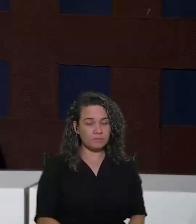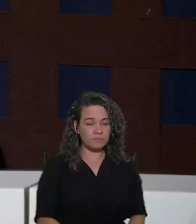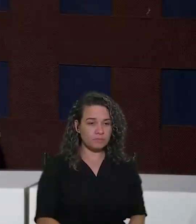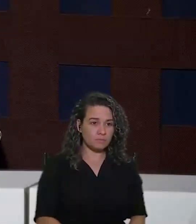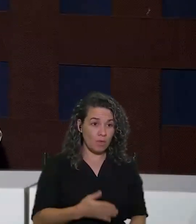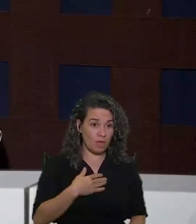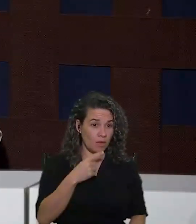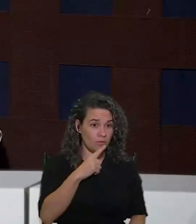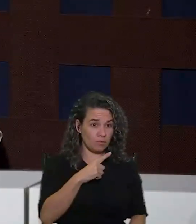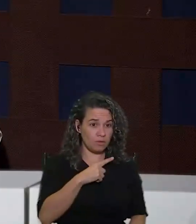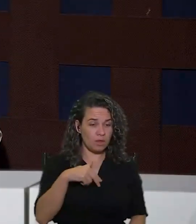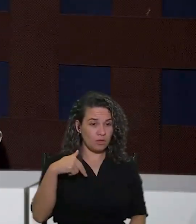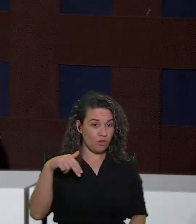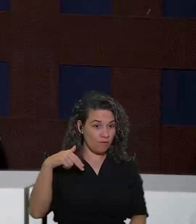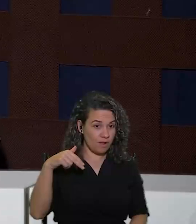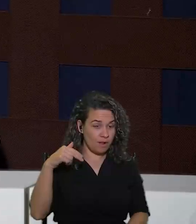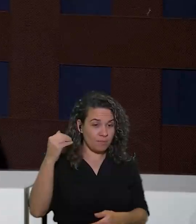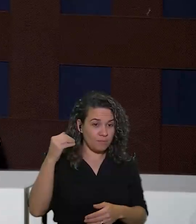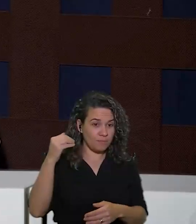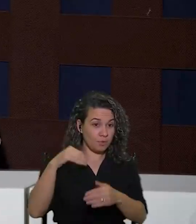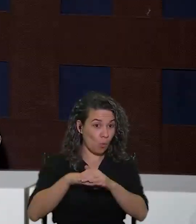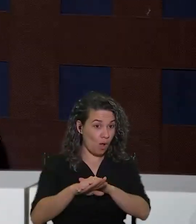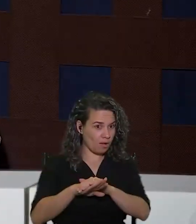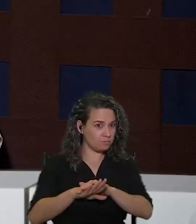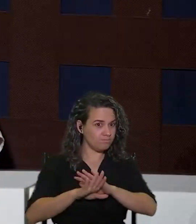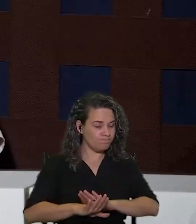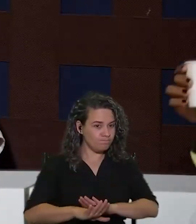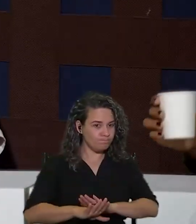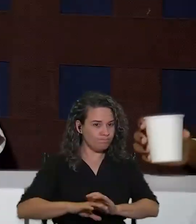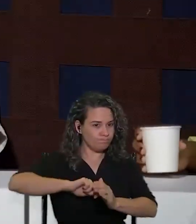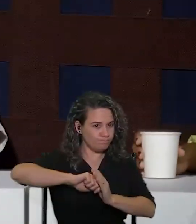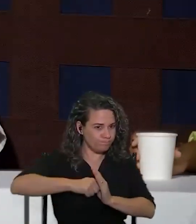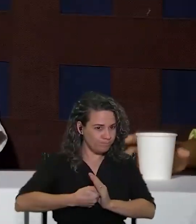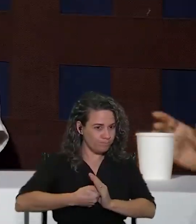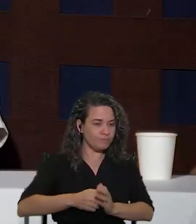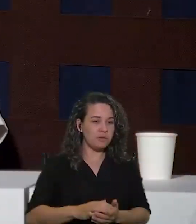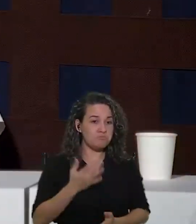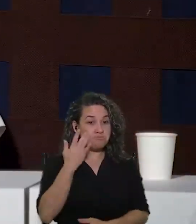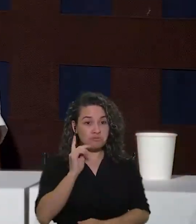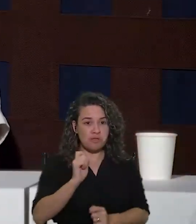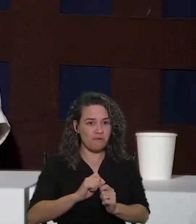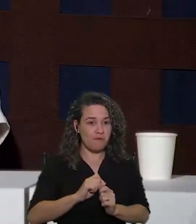Enfim, eu tenho essa novela guardada a 7.000 chaves. Eu não sei o que eu faço com ela, se eu queimo